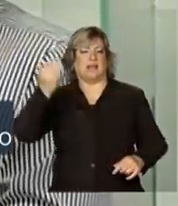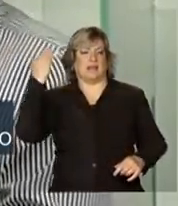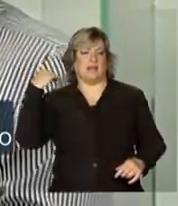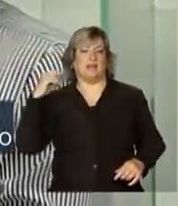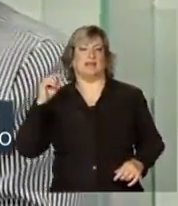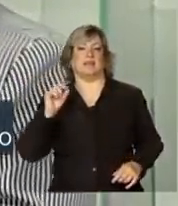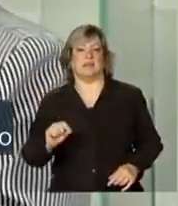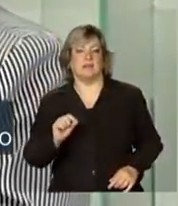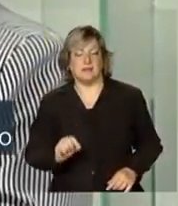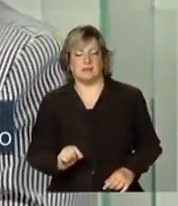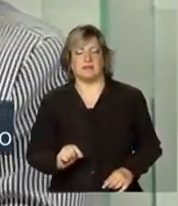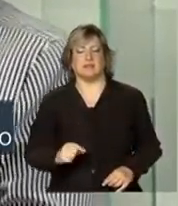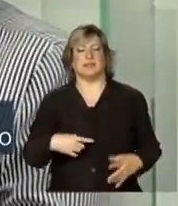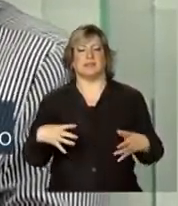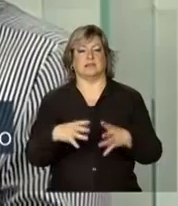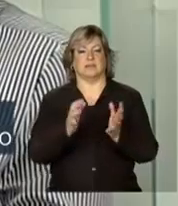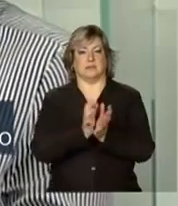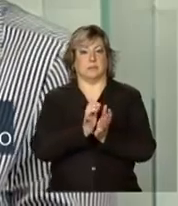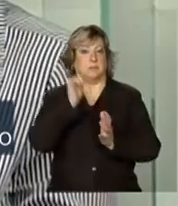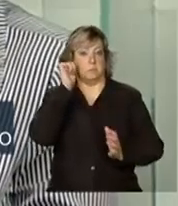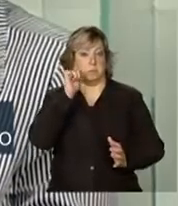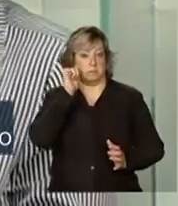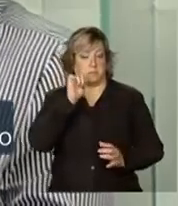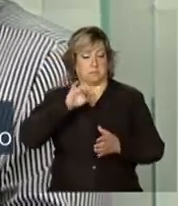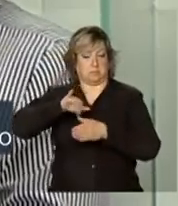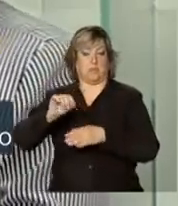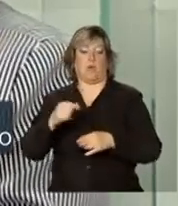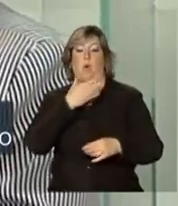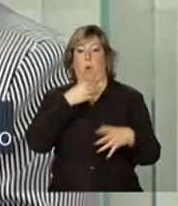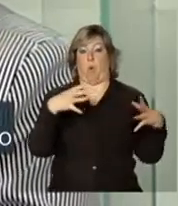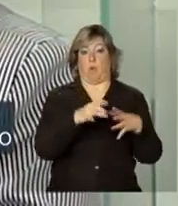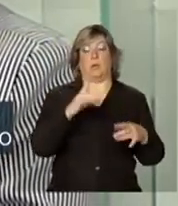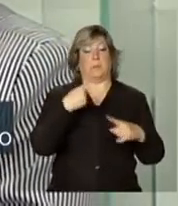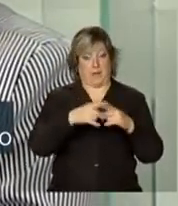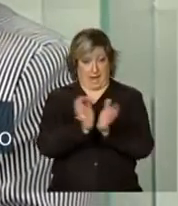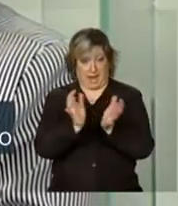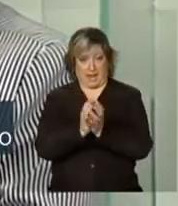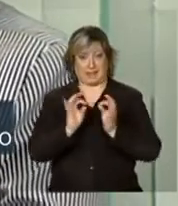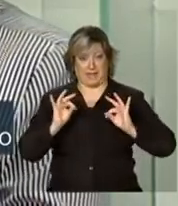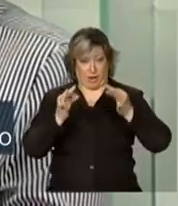aspas, masculinas, né? Que são as áreas tecnológicas.